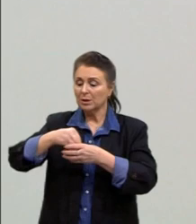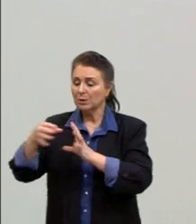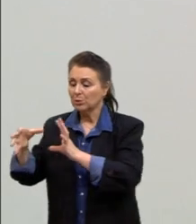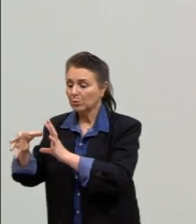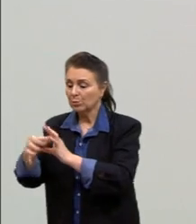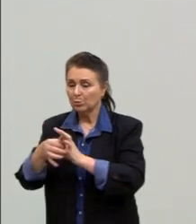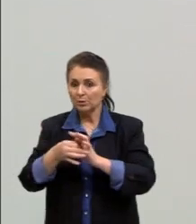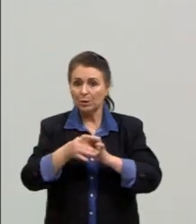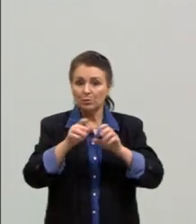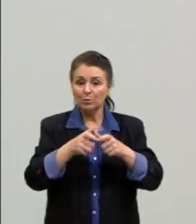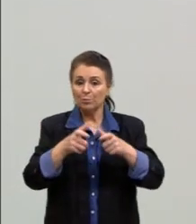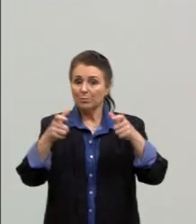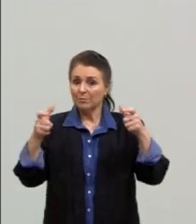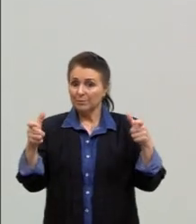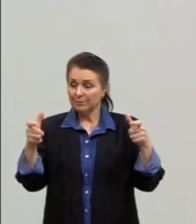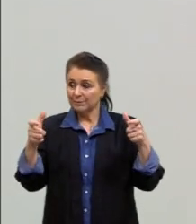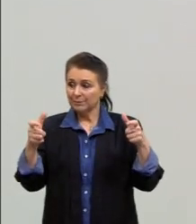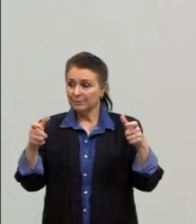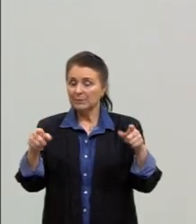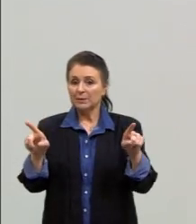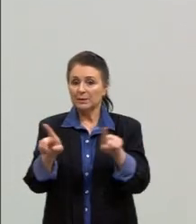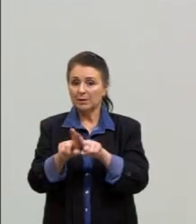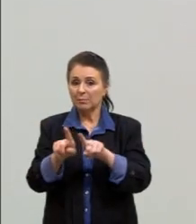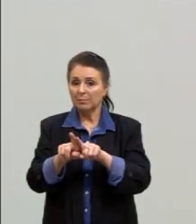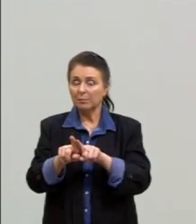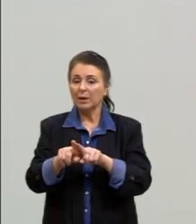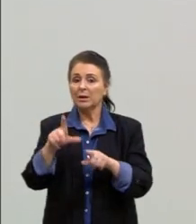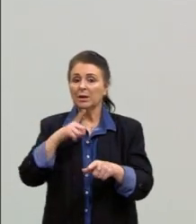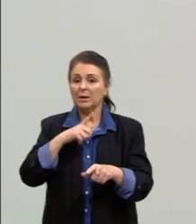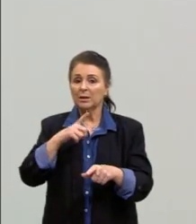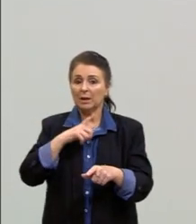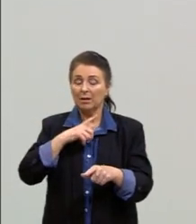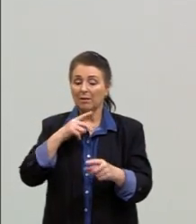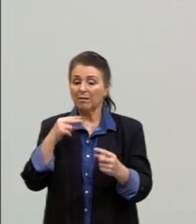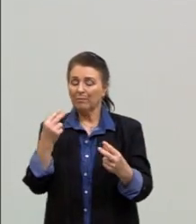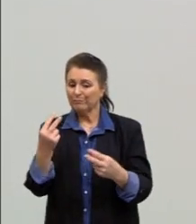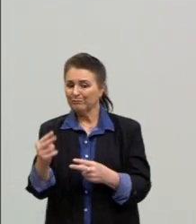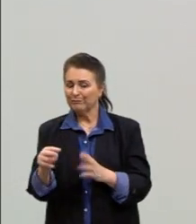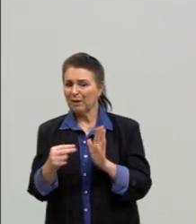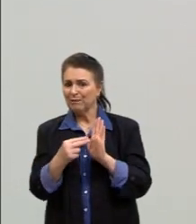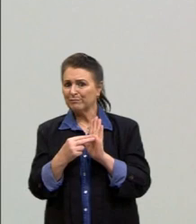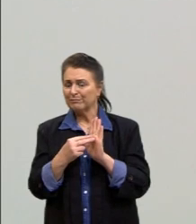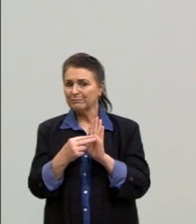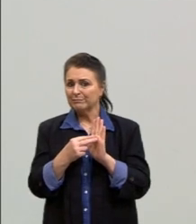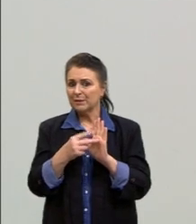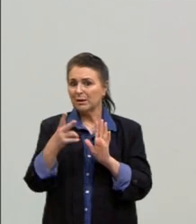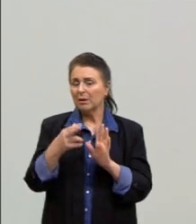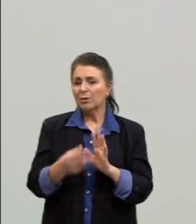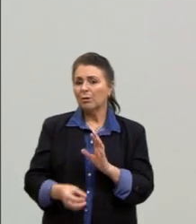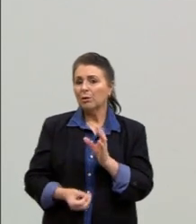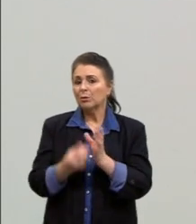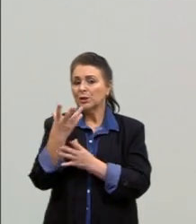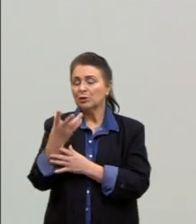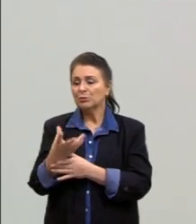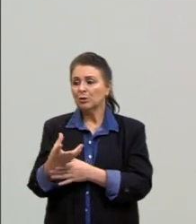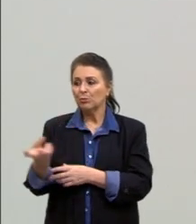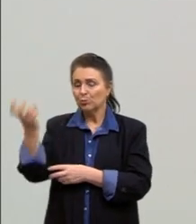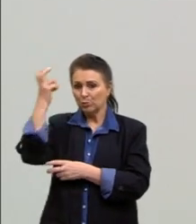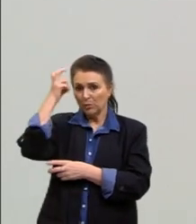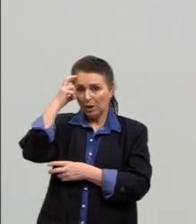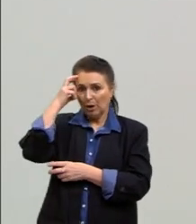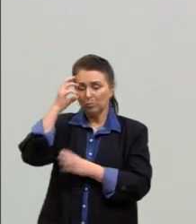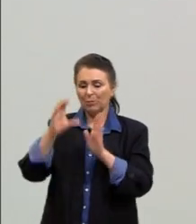maior e também tem a ver né com a nossa origem cultural aí né católica europeia